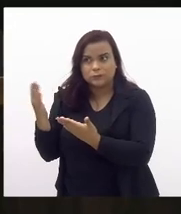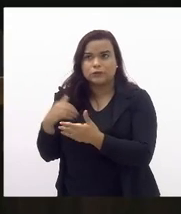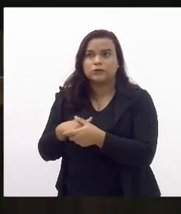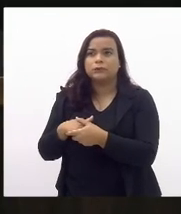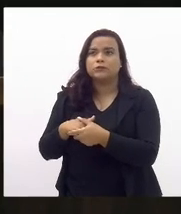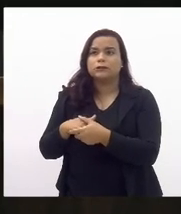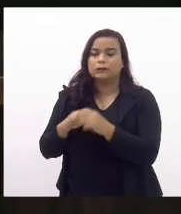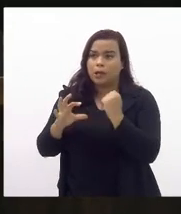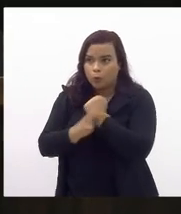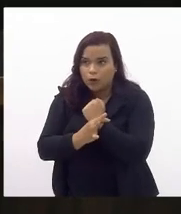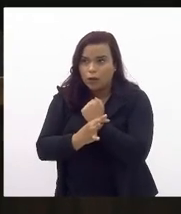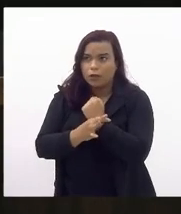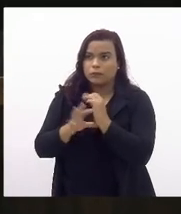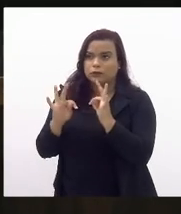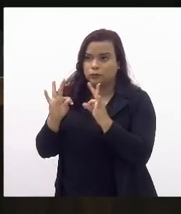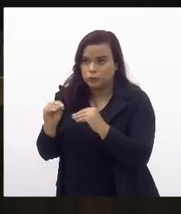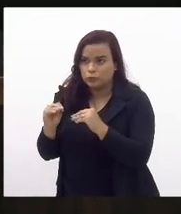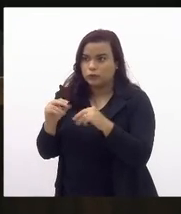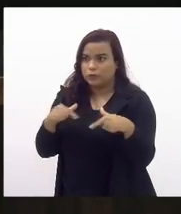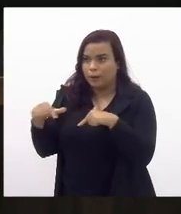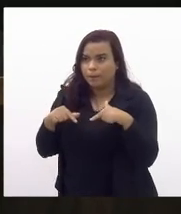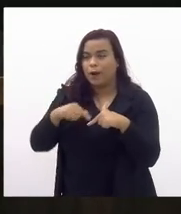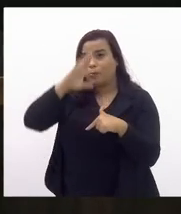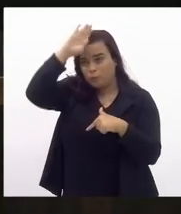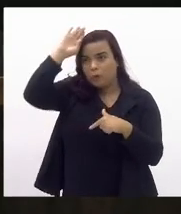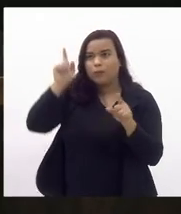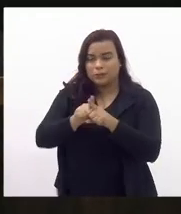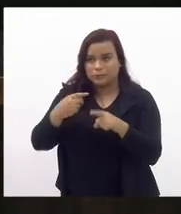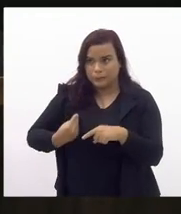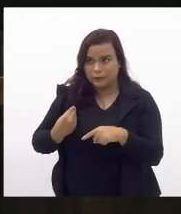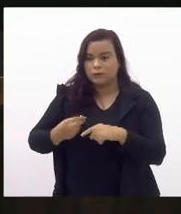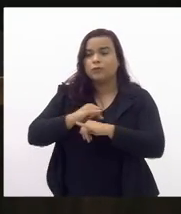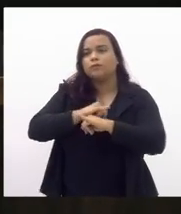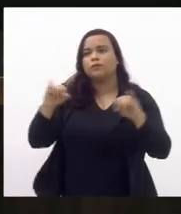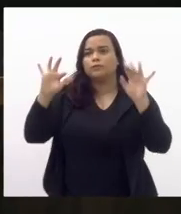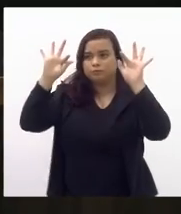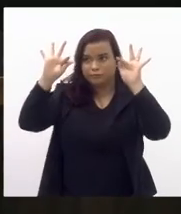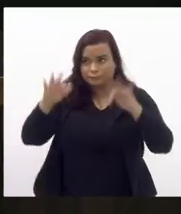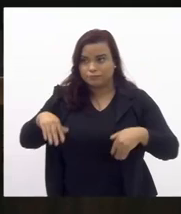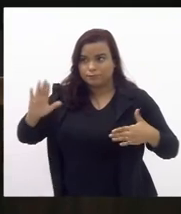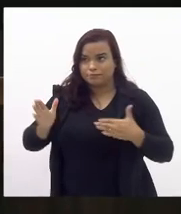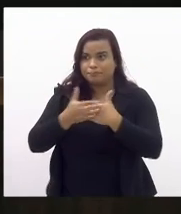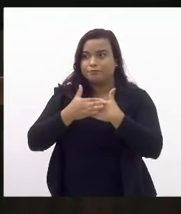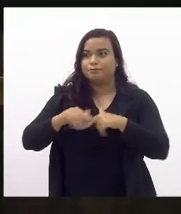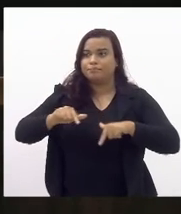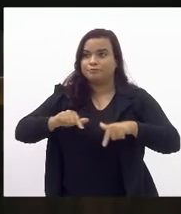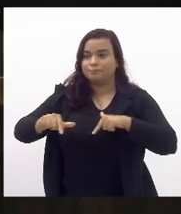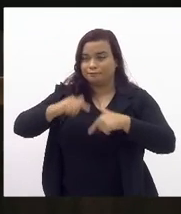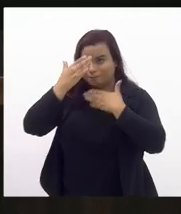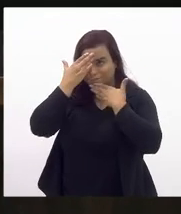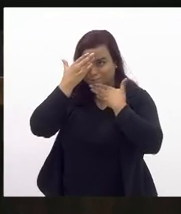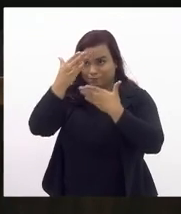a segurança, aos bombeiros aqui presentes, e declaro encerrado o expediente